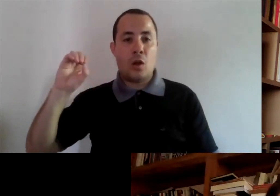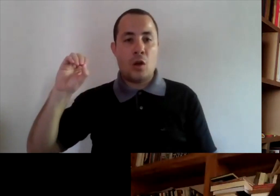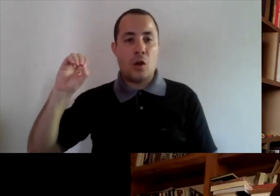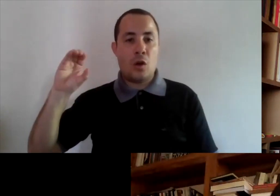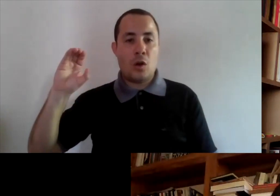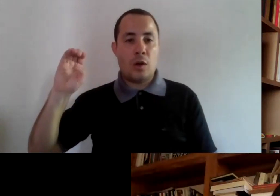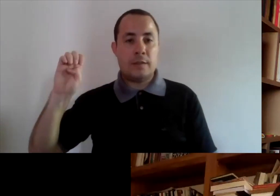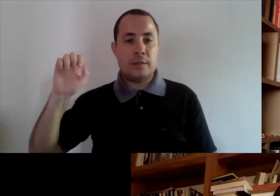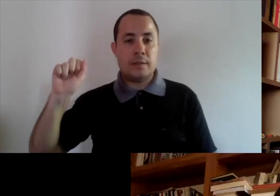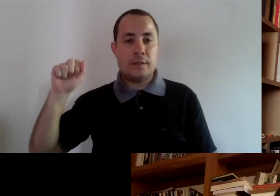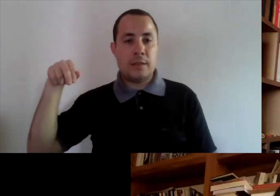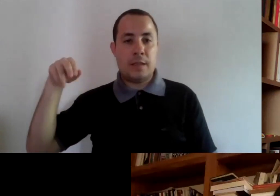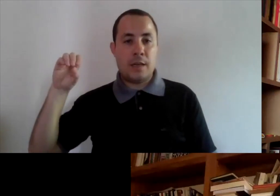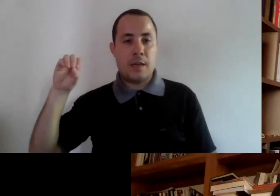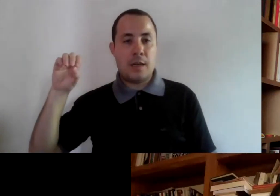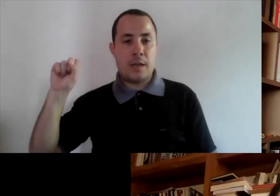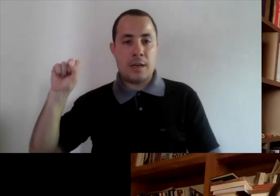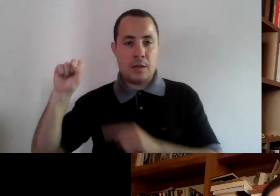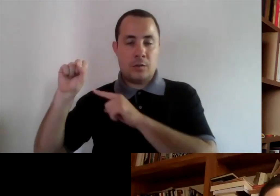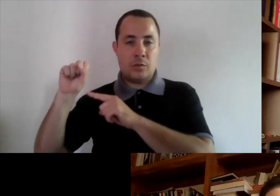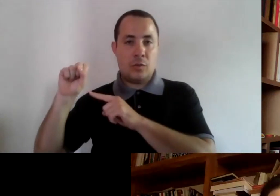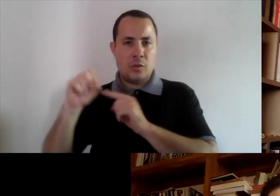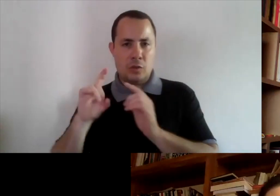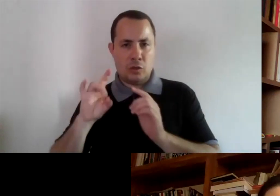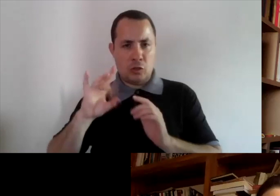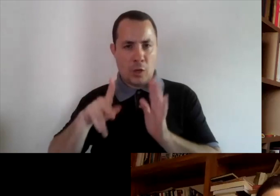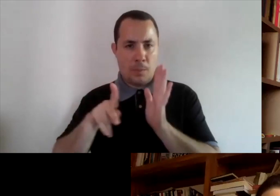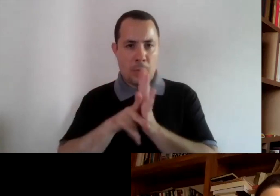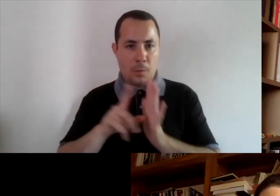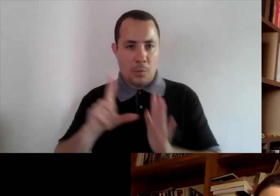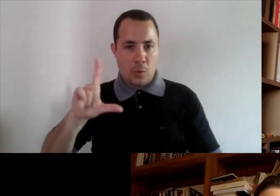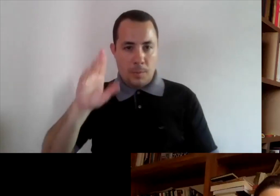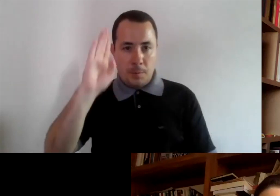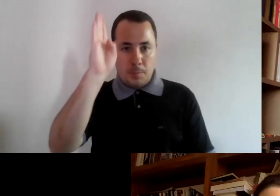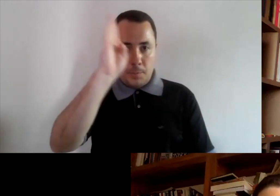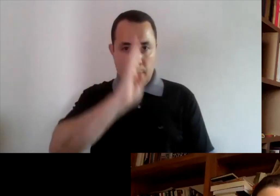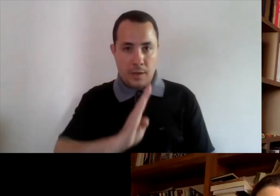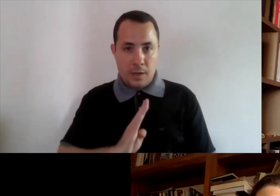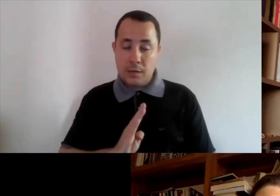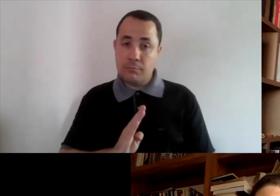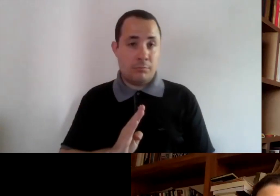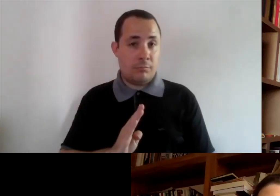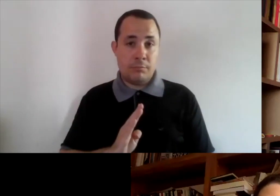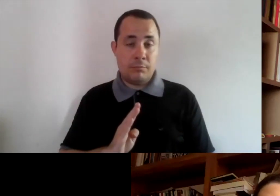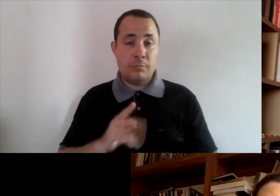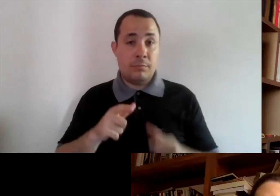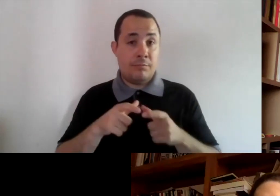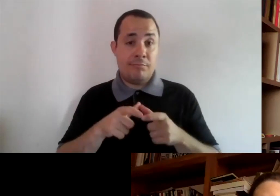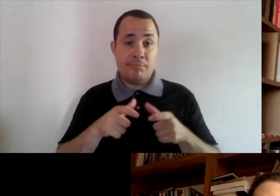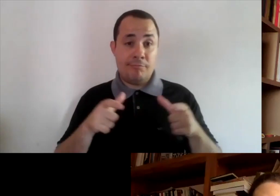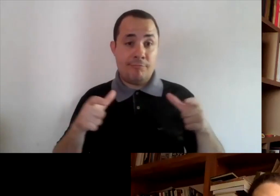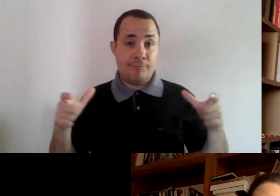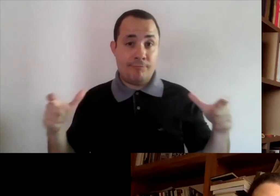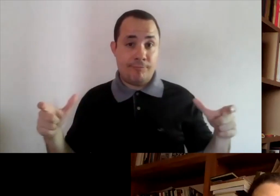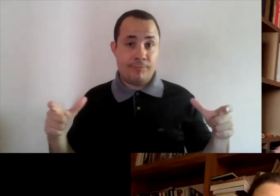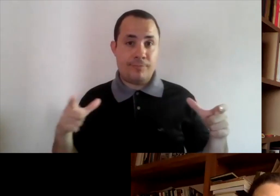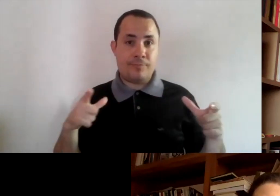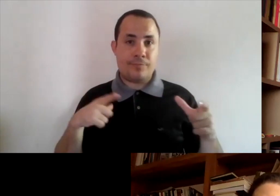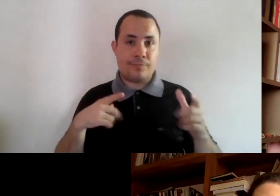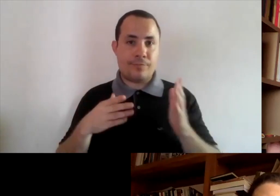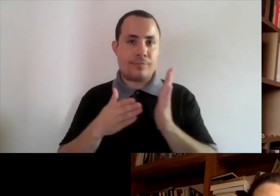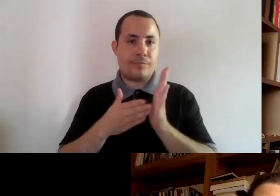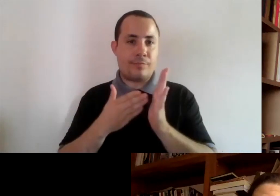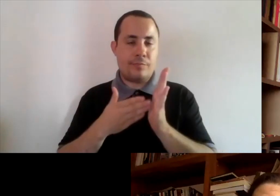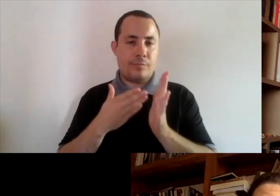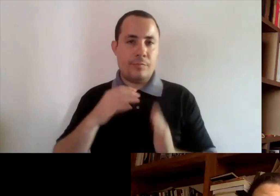né, que ele não é nem só da literatura brasileira, mas na maior parte dessas inscrições, fiquem tranquilos que 80,